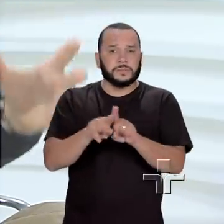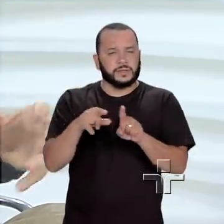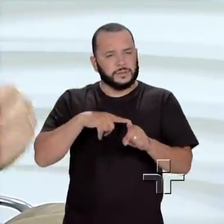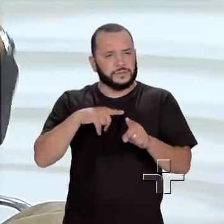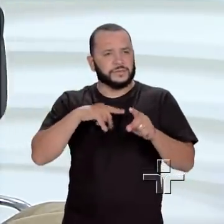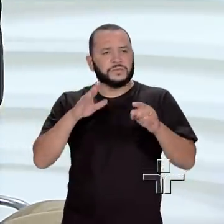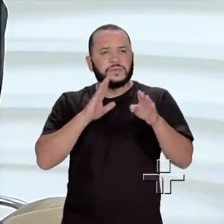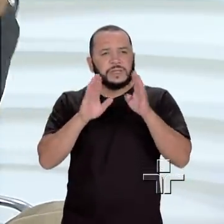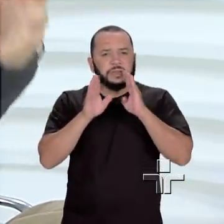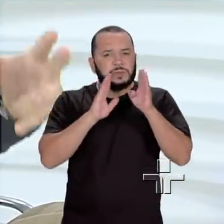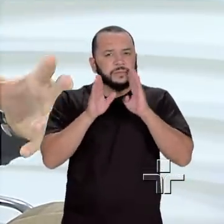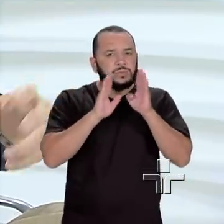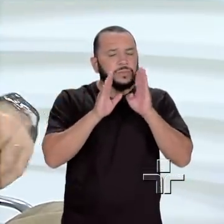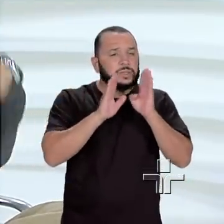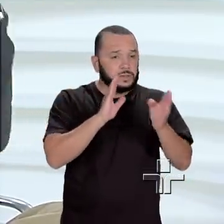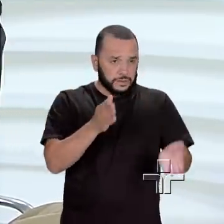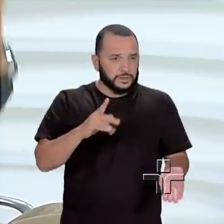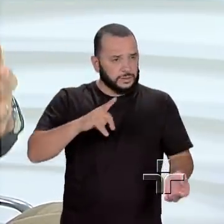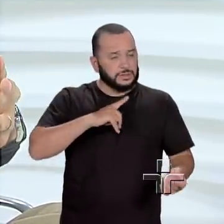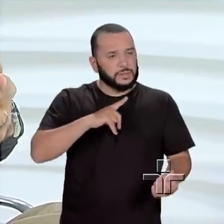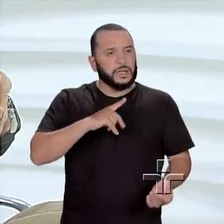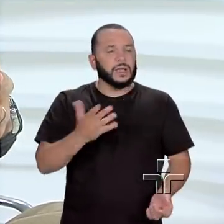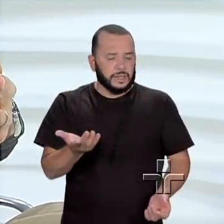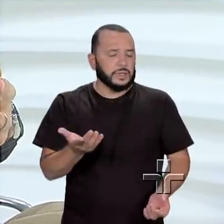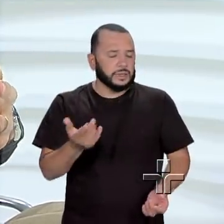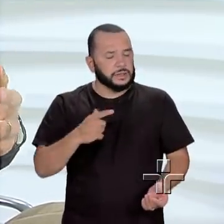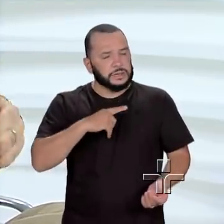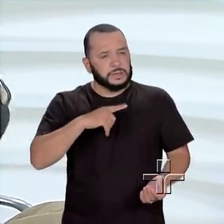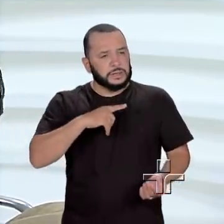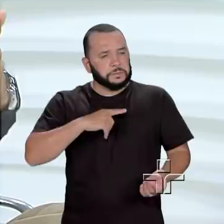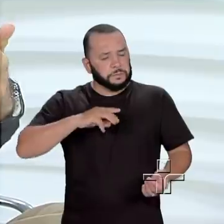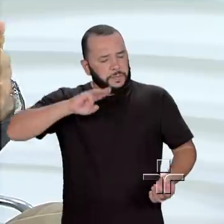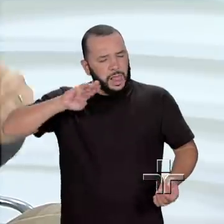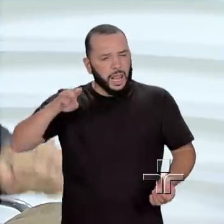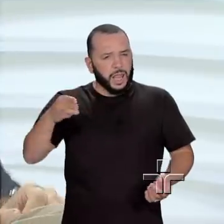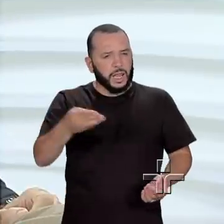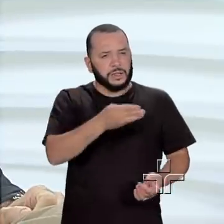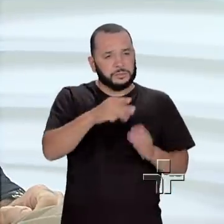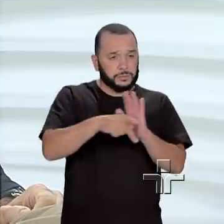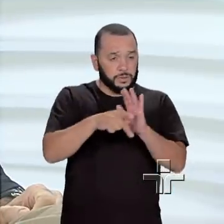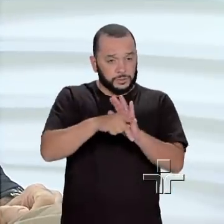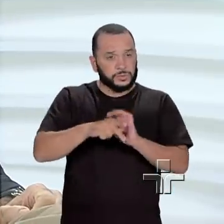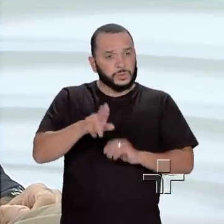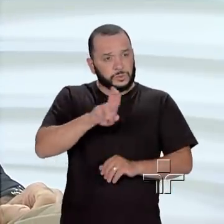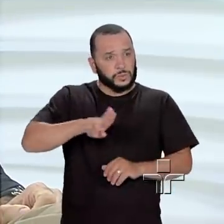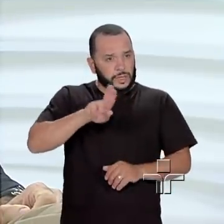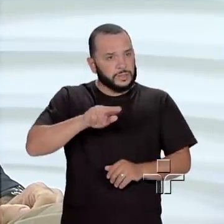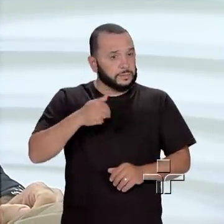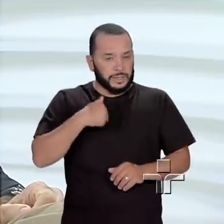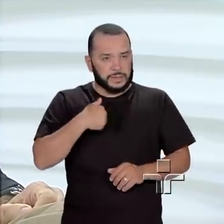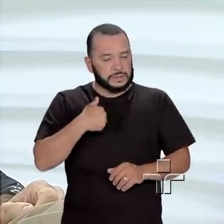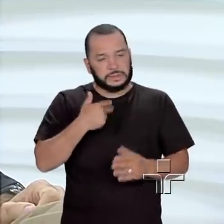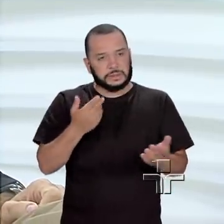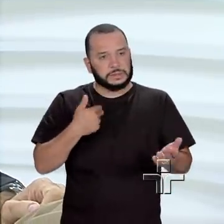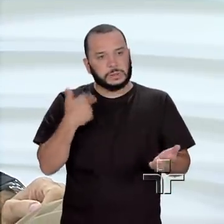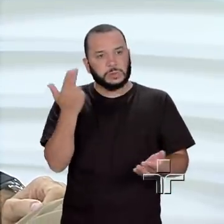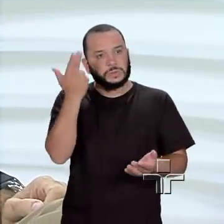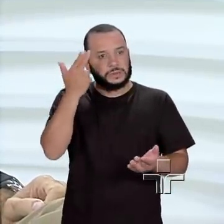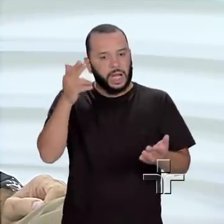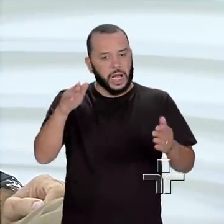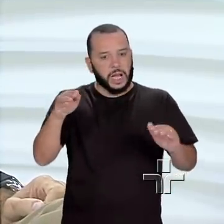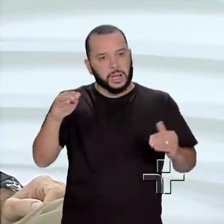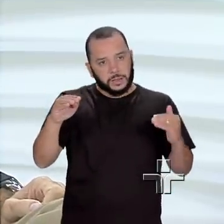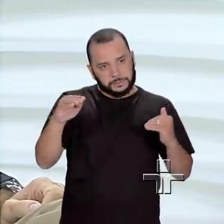submercados, que por sinal são muito grandes e têm centenas de milhões de usuários, são inatingíveis. Vou emendar uma outra pergunta.